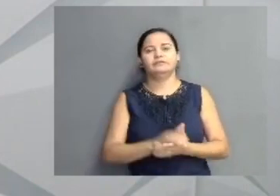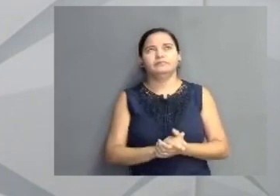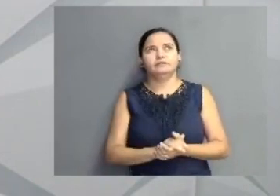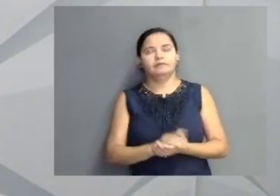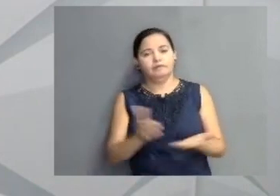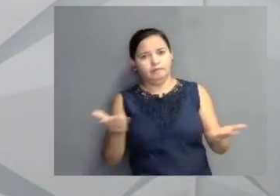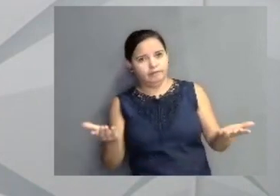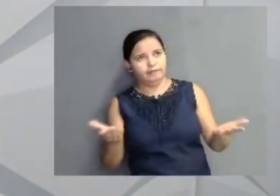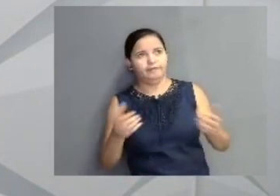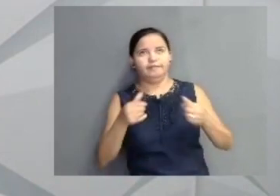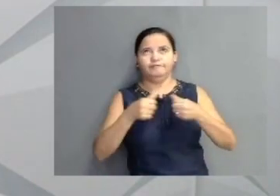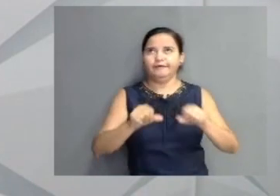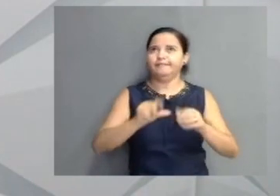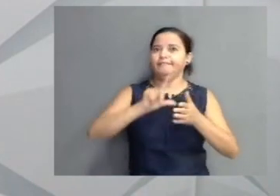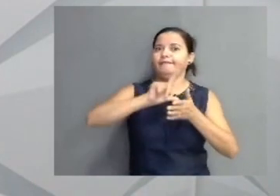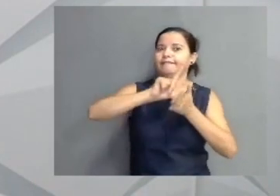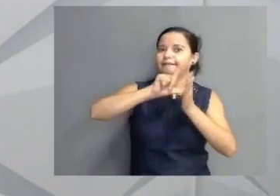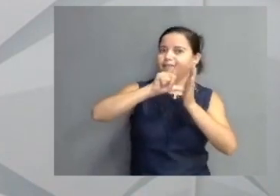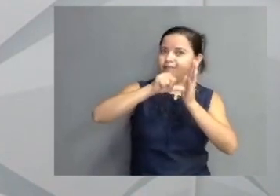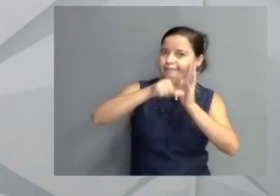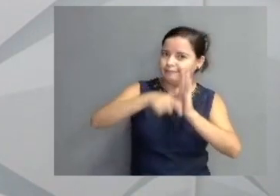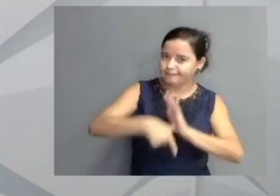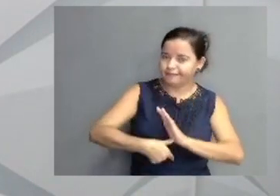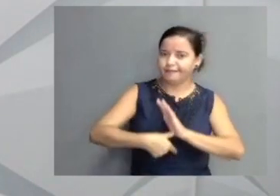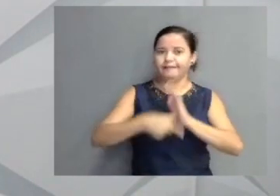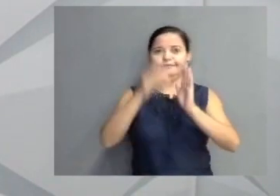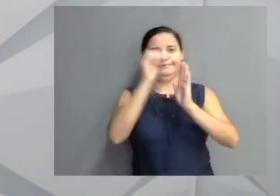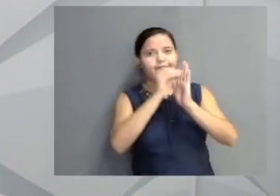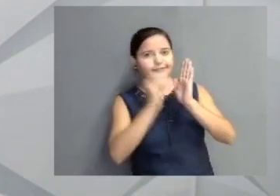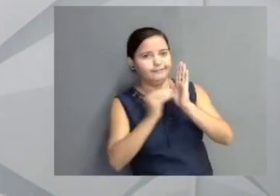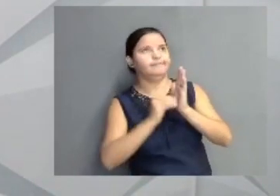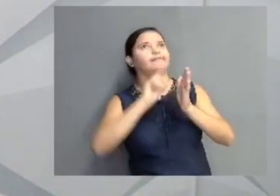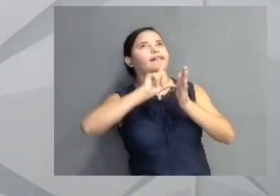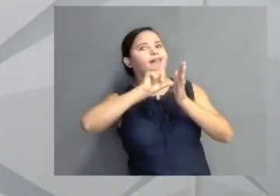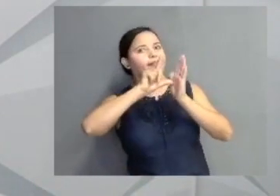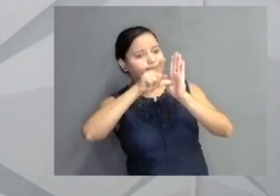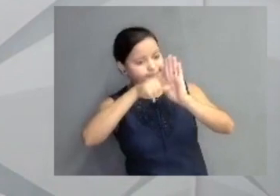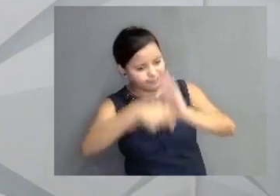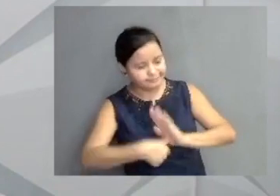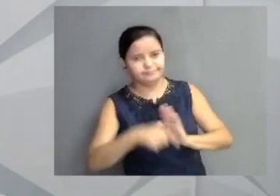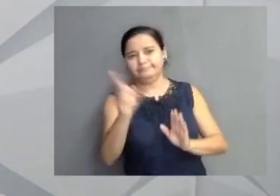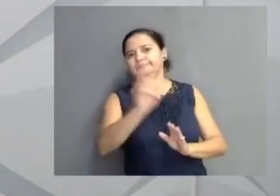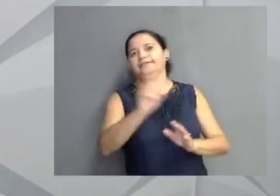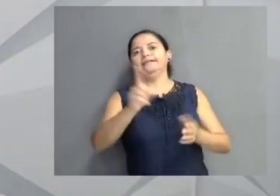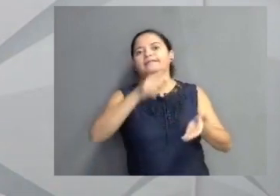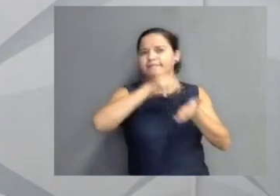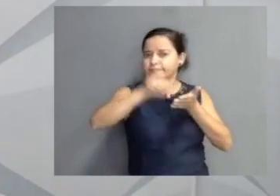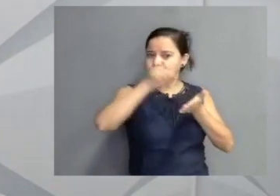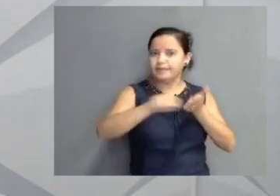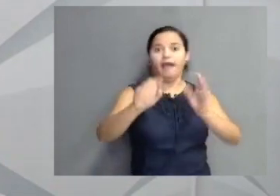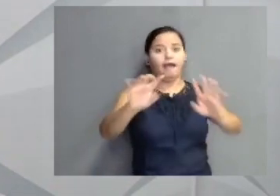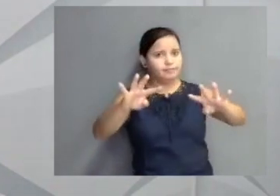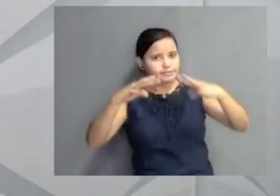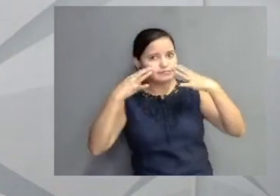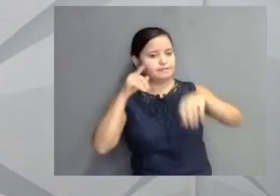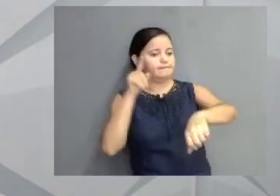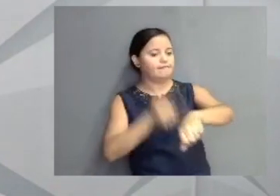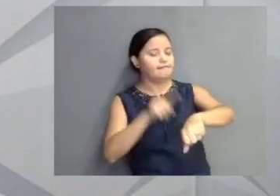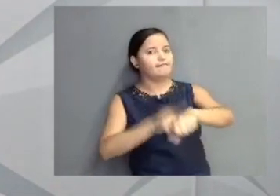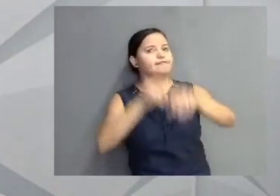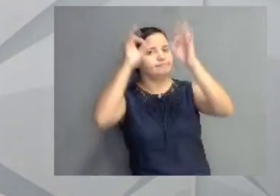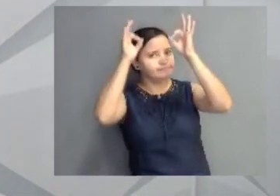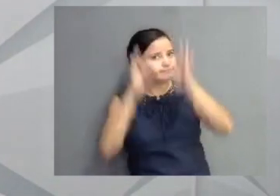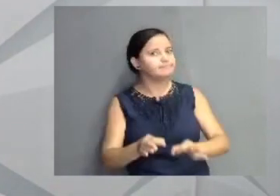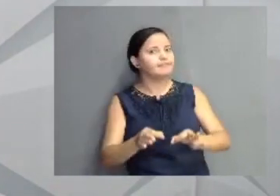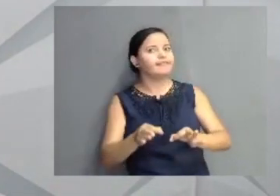fique aí devendo, alguns conteúdos para serem aí estudados e anotados. Então, a atenção ao horário é um